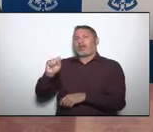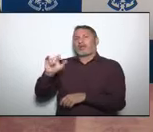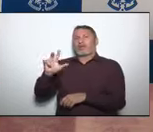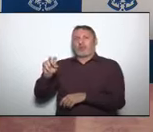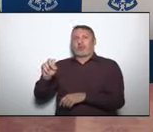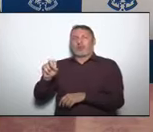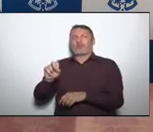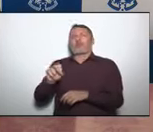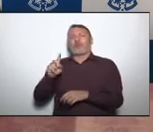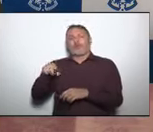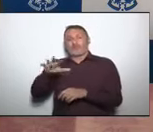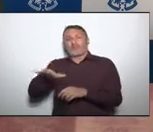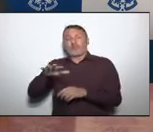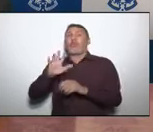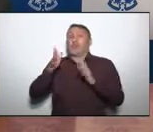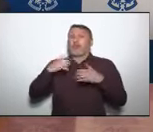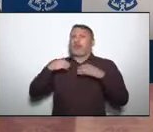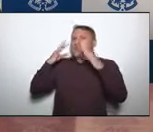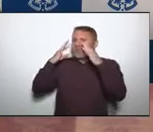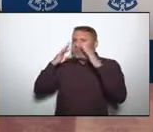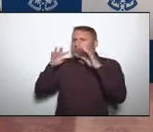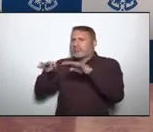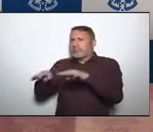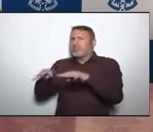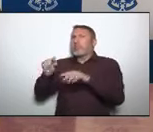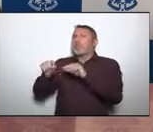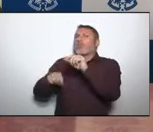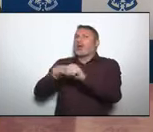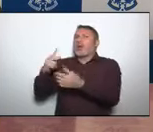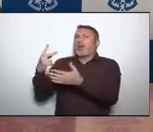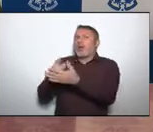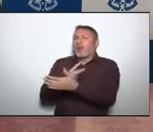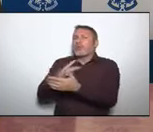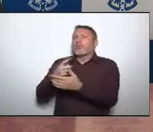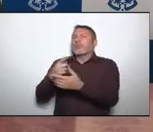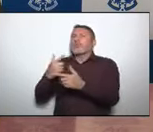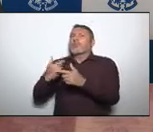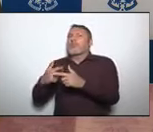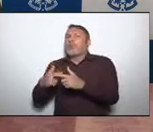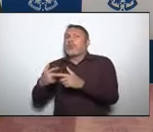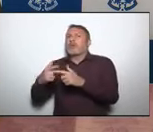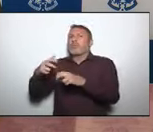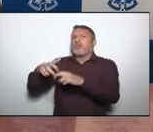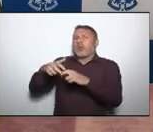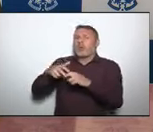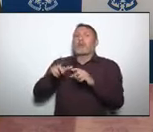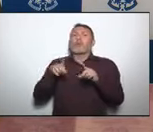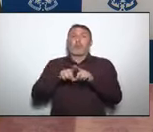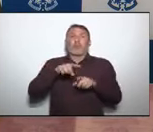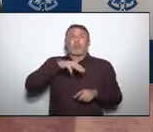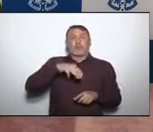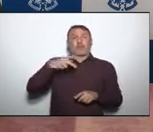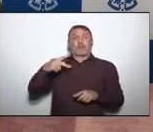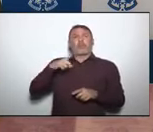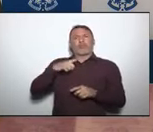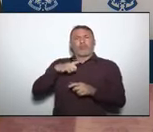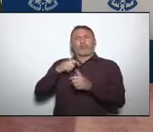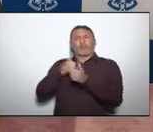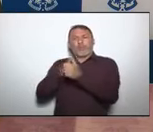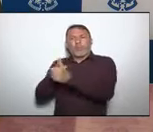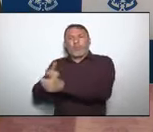nós estamos atentos ao que está acontecendo na casa, nessa instituição. Acho bom que o Ministério Público possa, de fato, acompanhar.